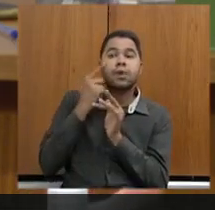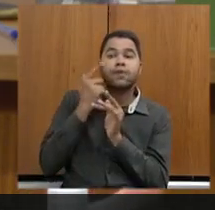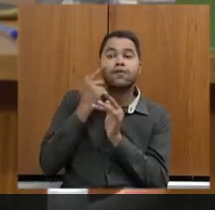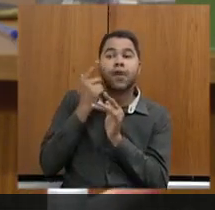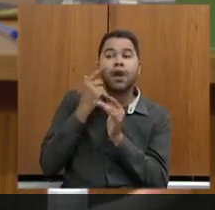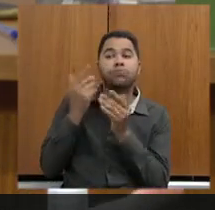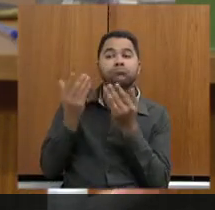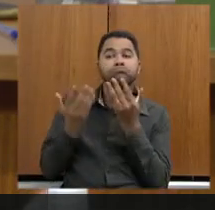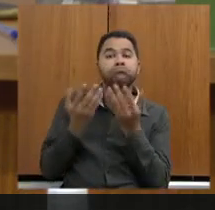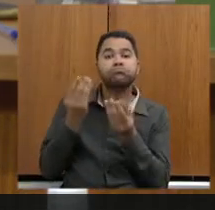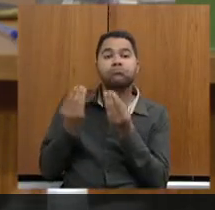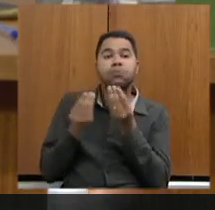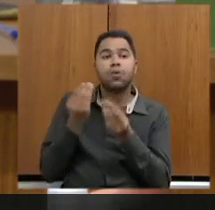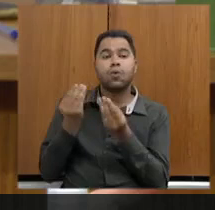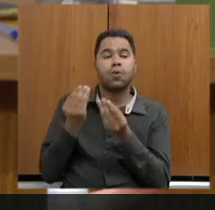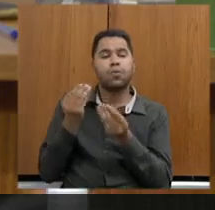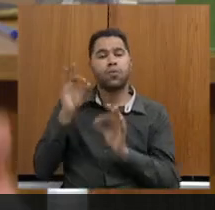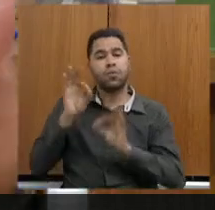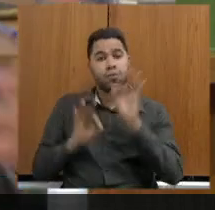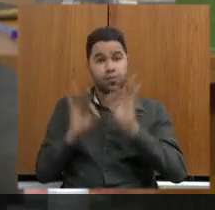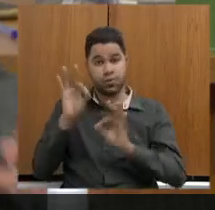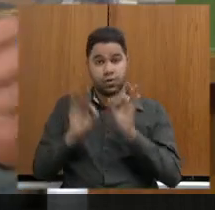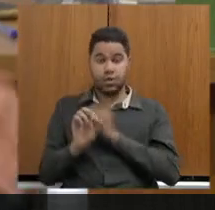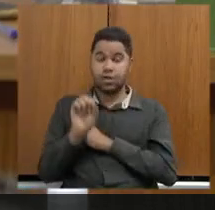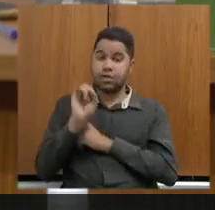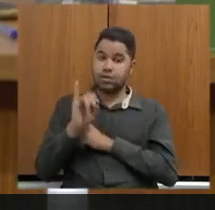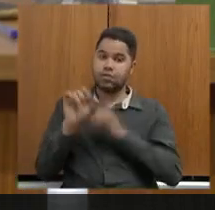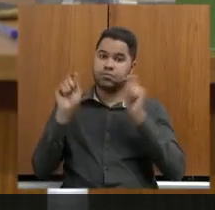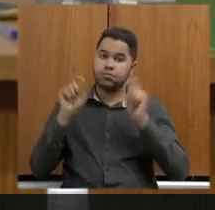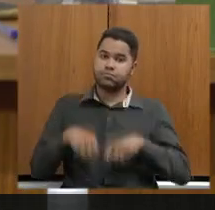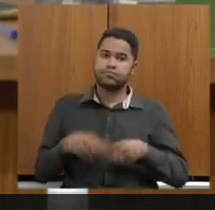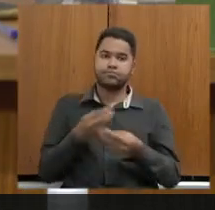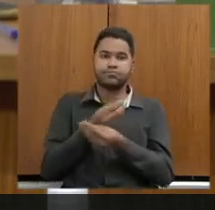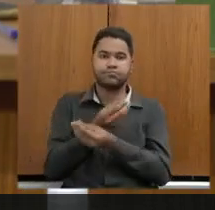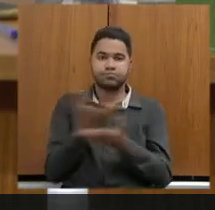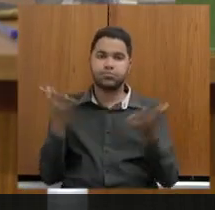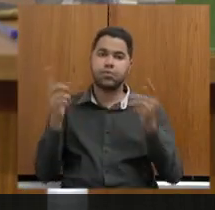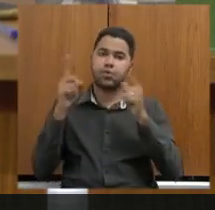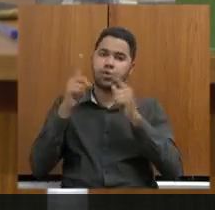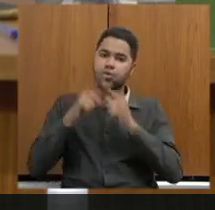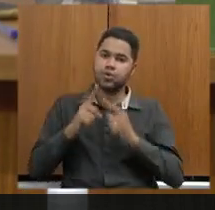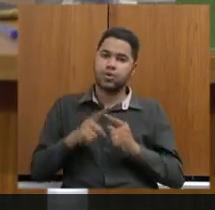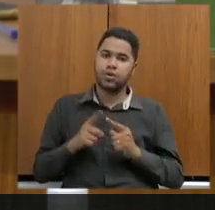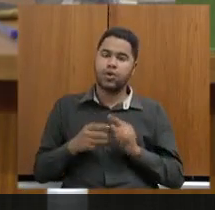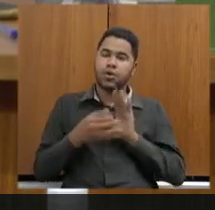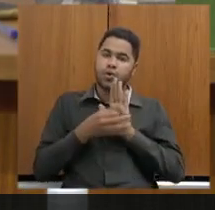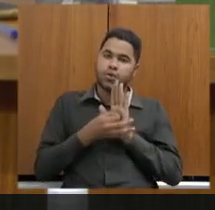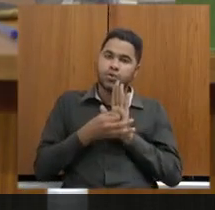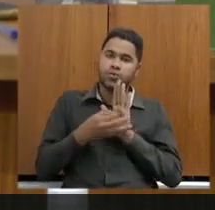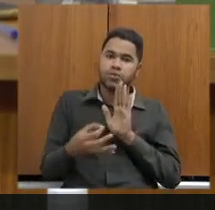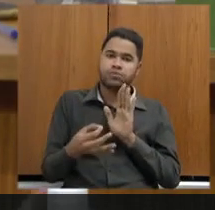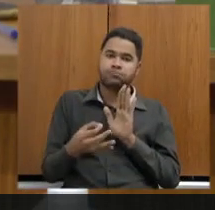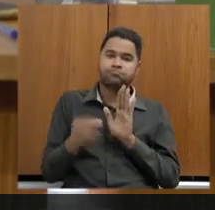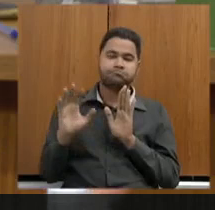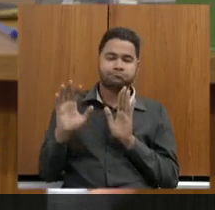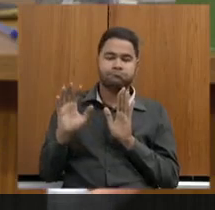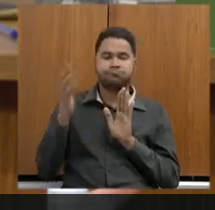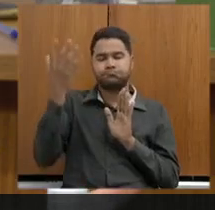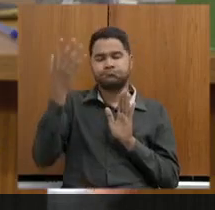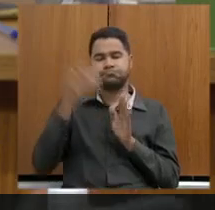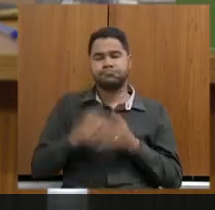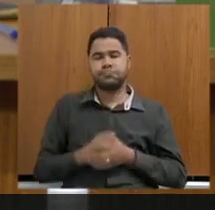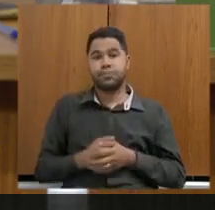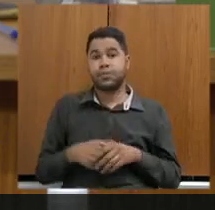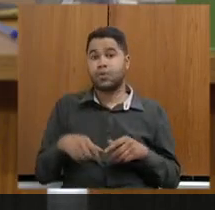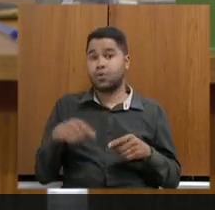como está o projeto e se possível oferecermos algum tipo de sugestão naquilo que está sendo colocado